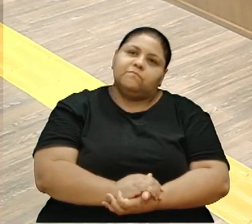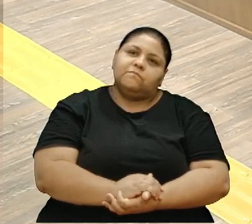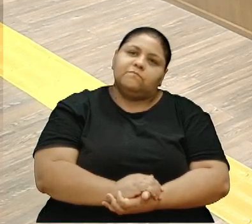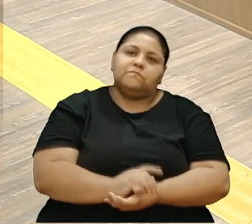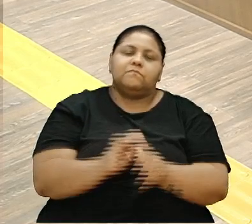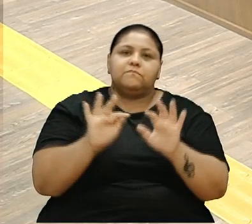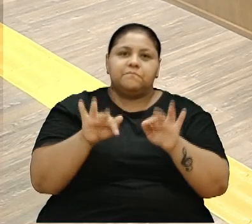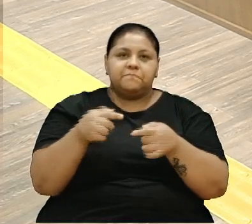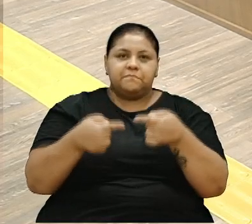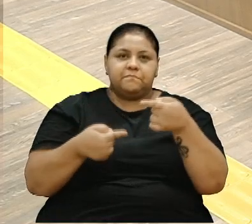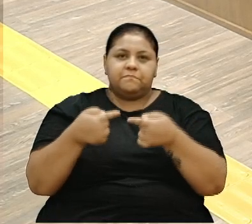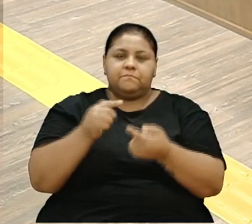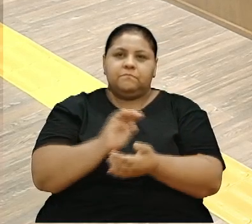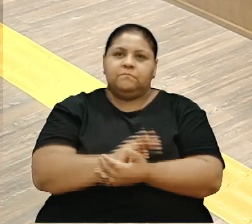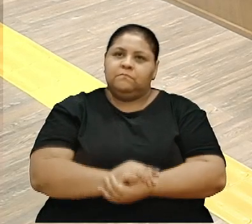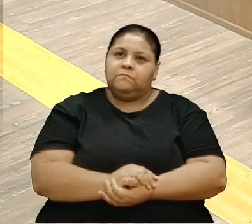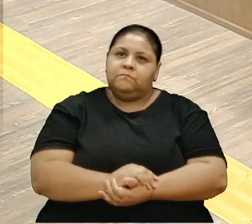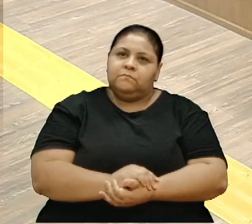Encerrada a discussão.